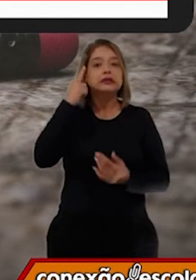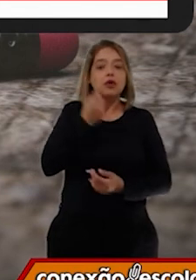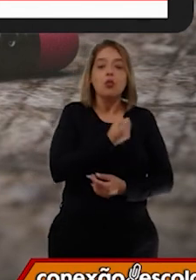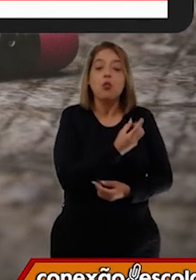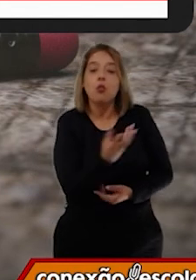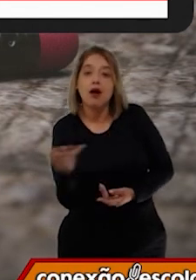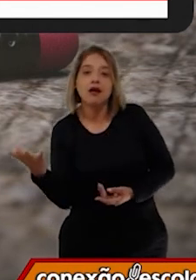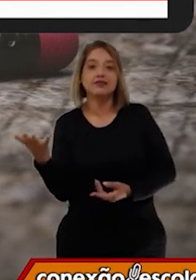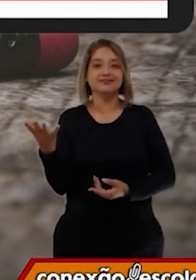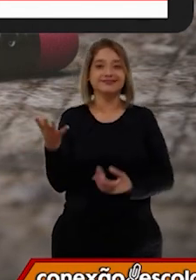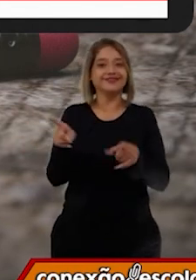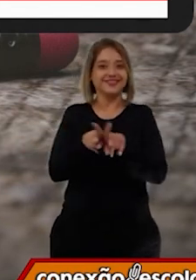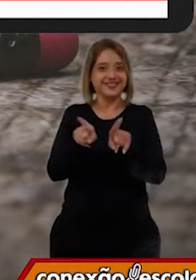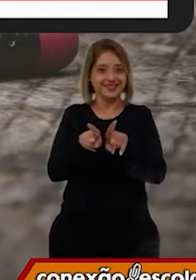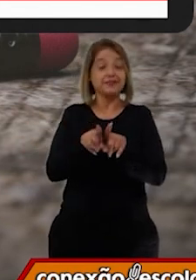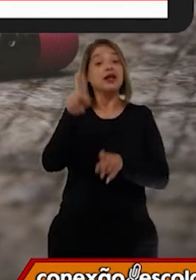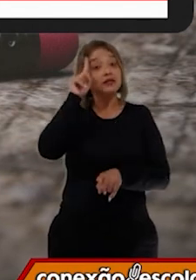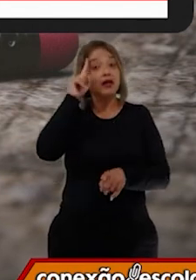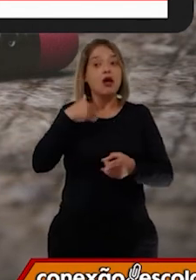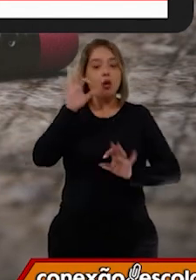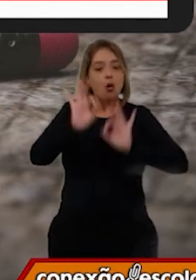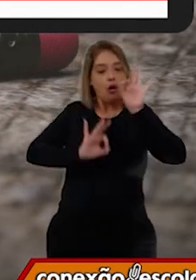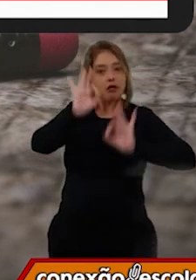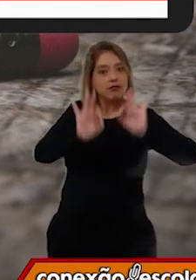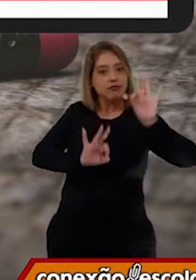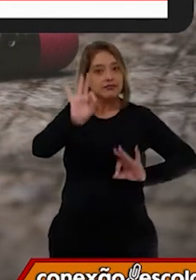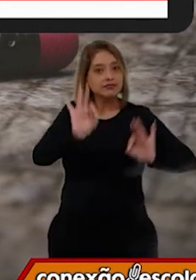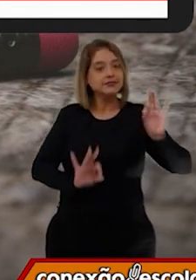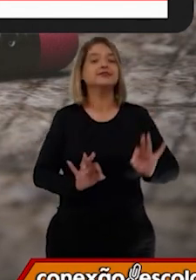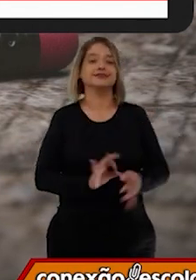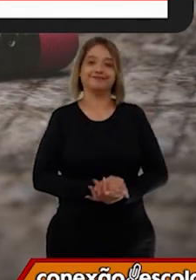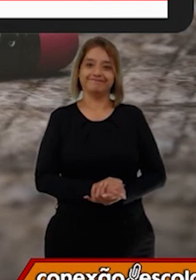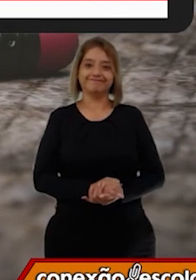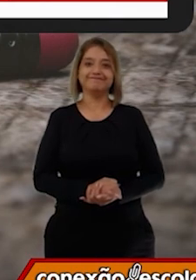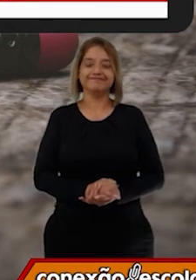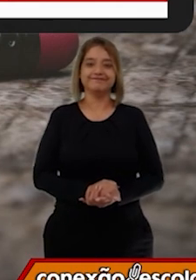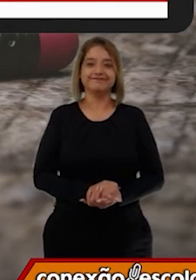a quantificar também e a nos organizar.